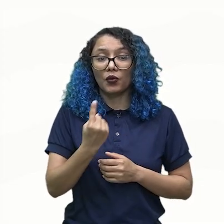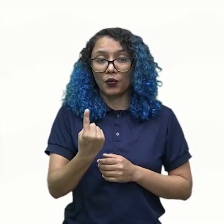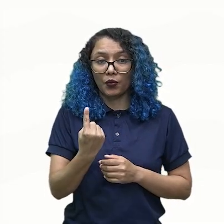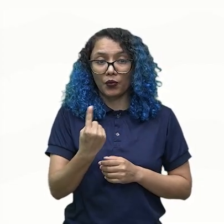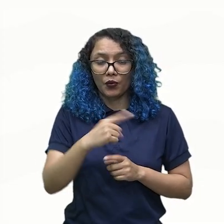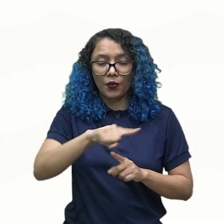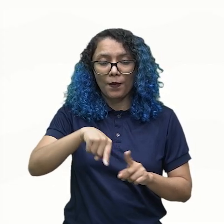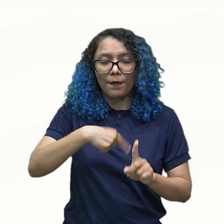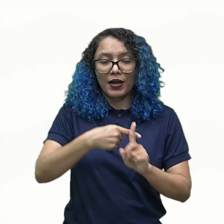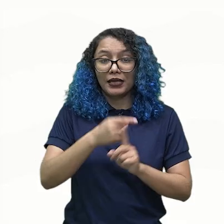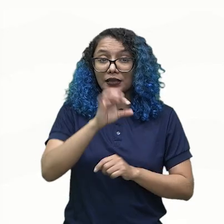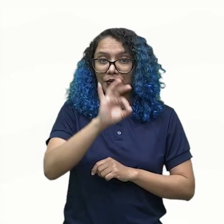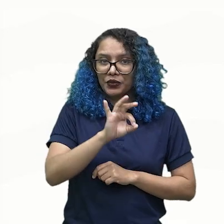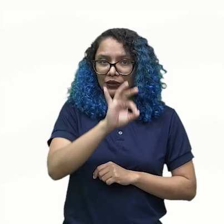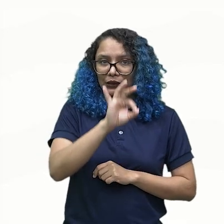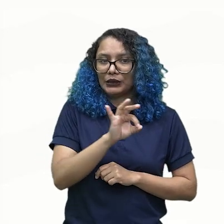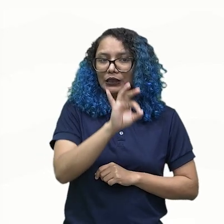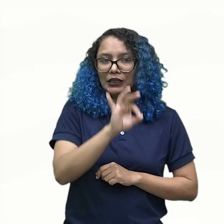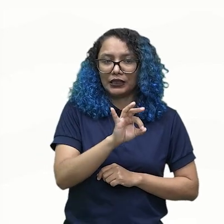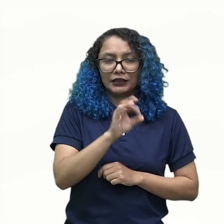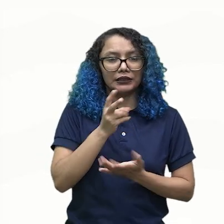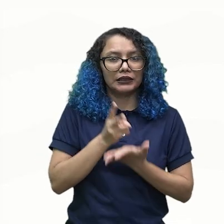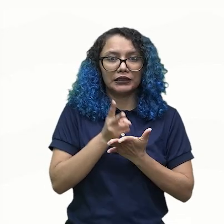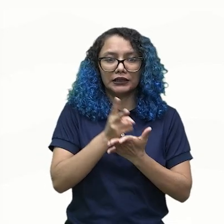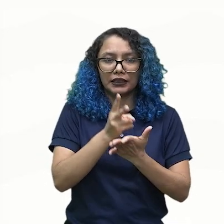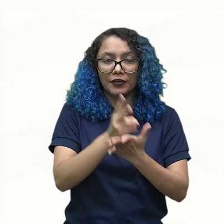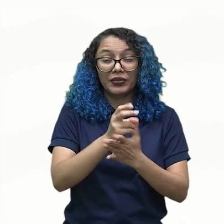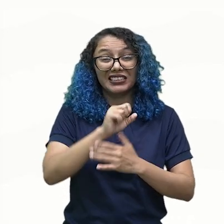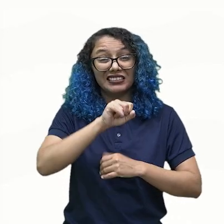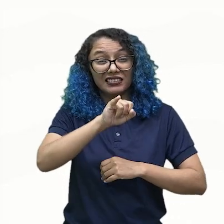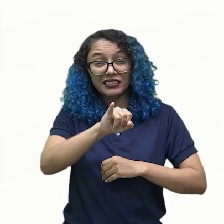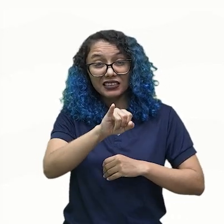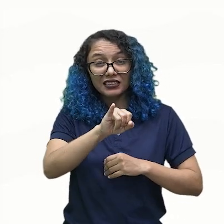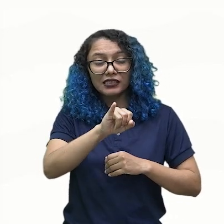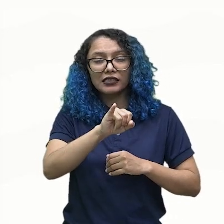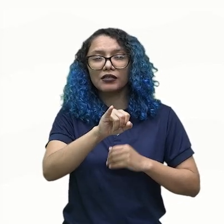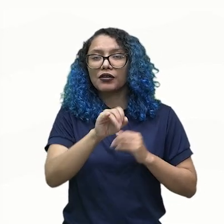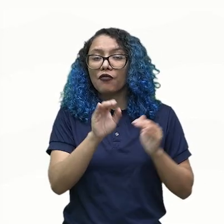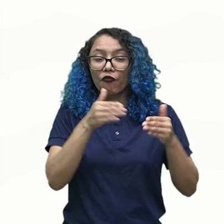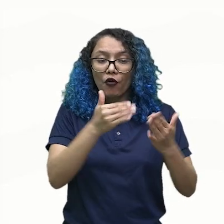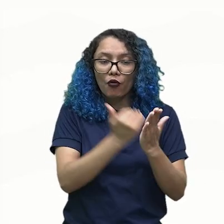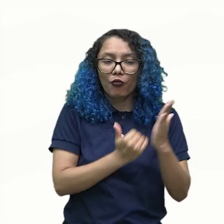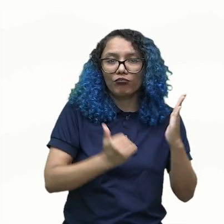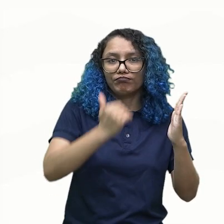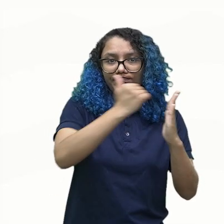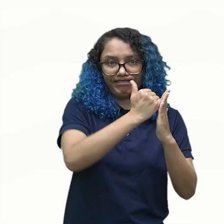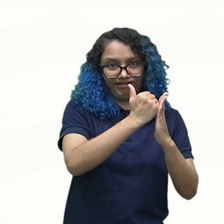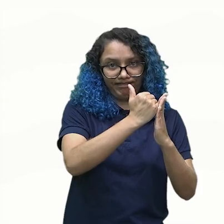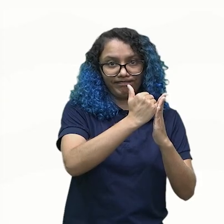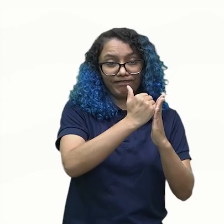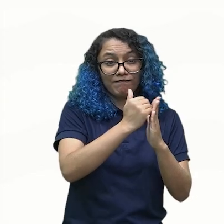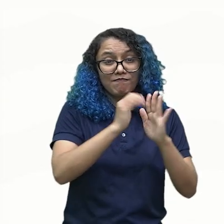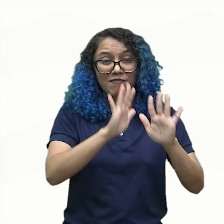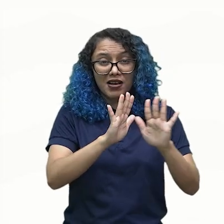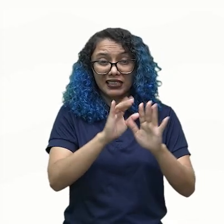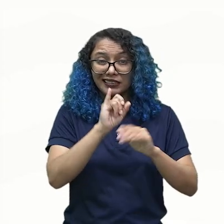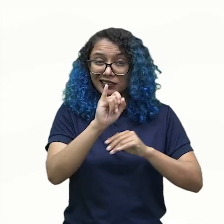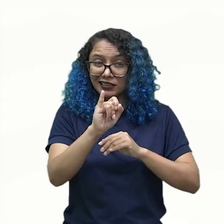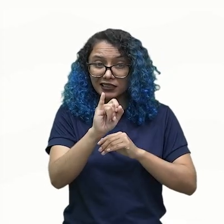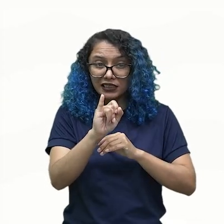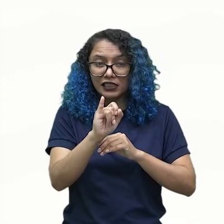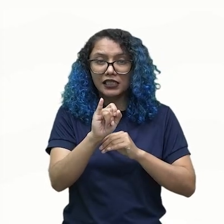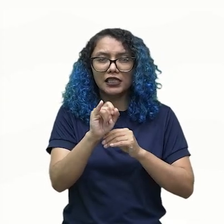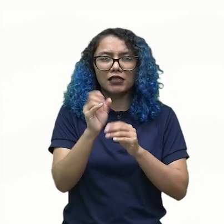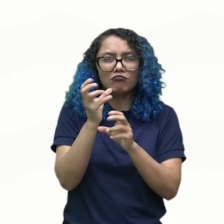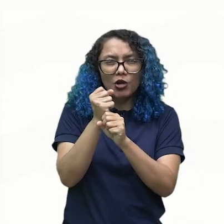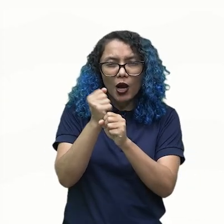e somar com essa taxa toda vez que nós estivermos trabalhando com acréscimo. Se a questão trata